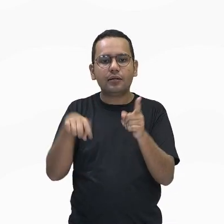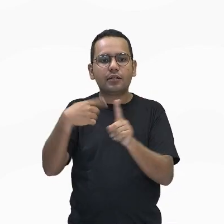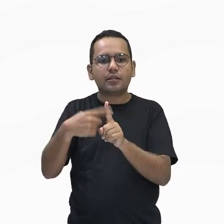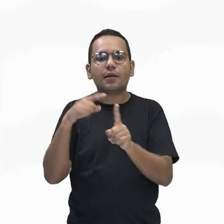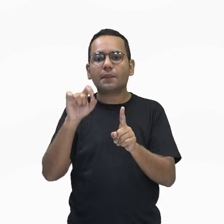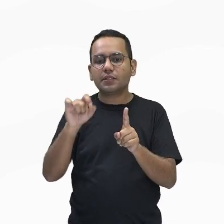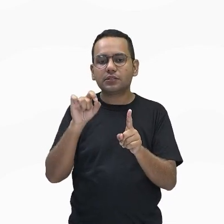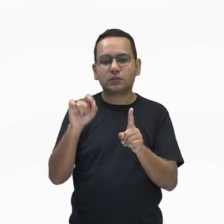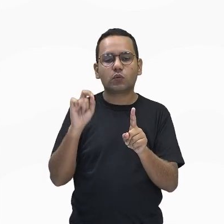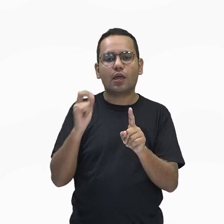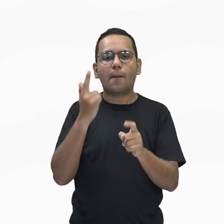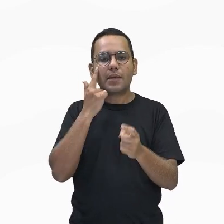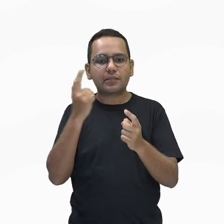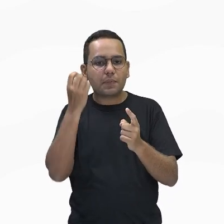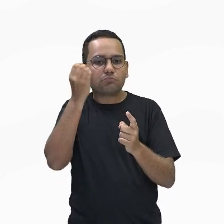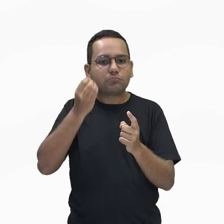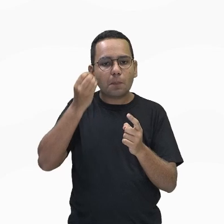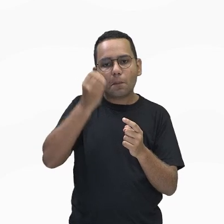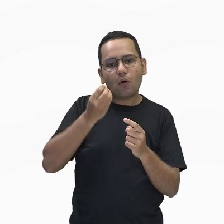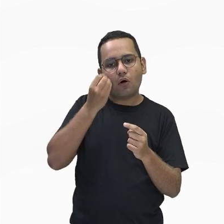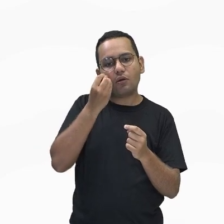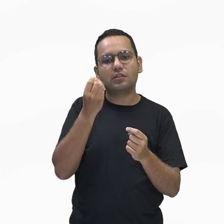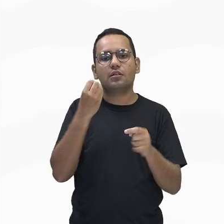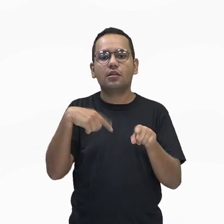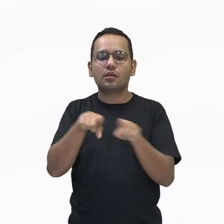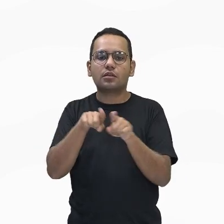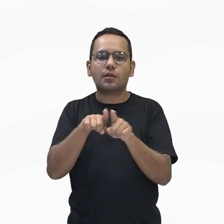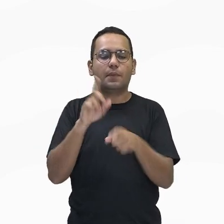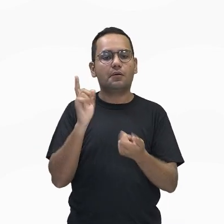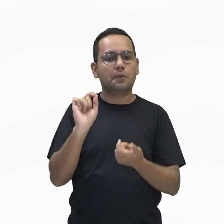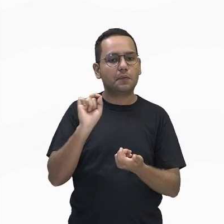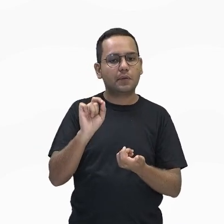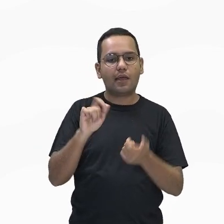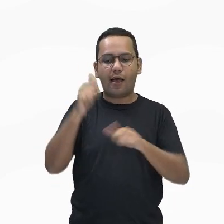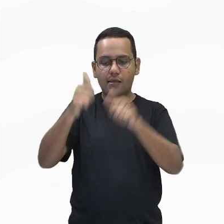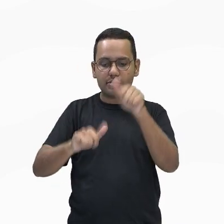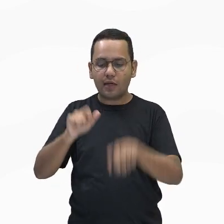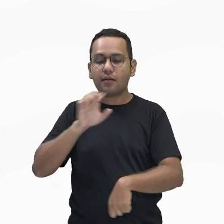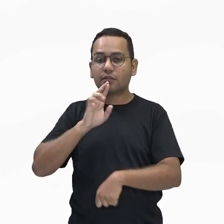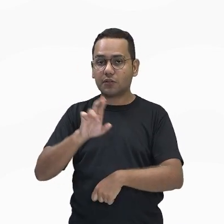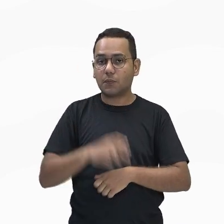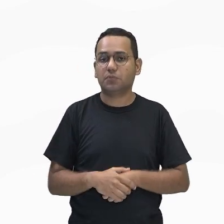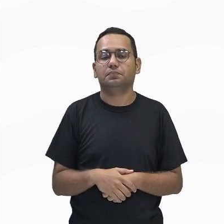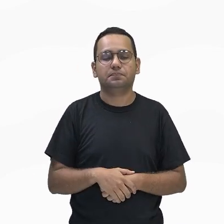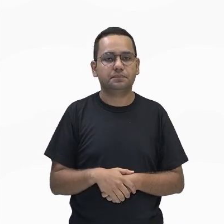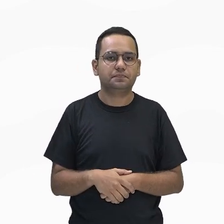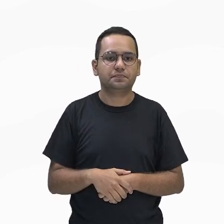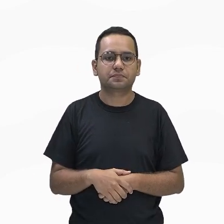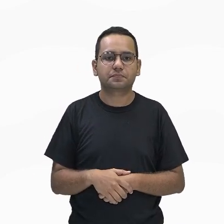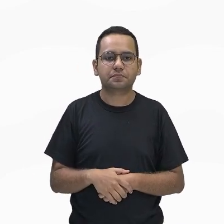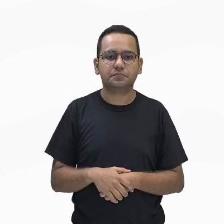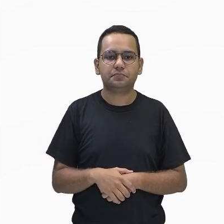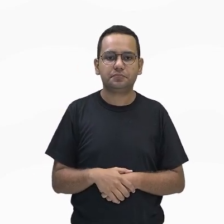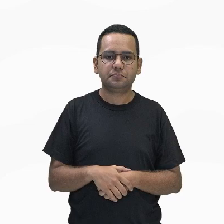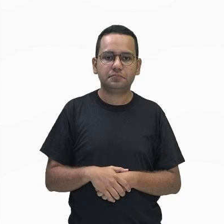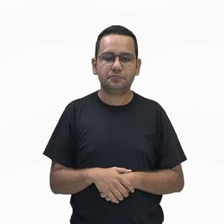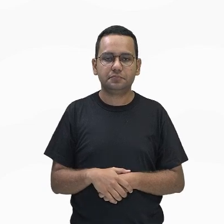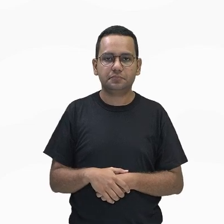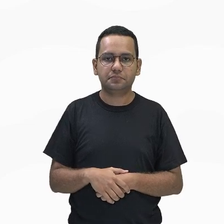a realização de experimentos e análise dos resultados. Então, na